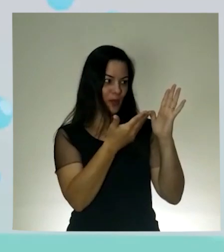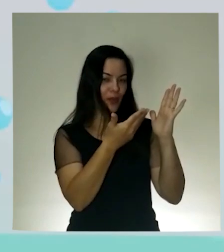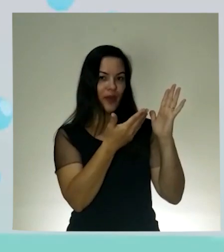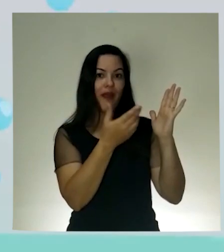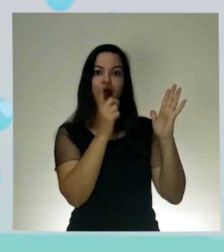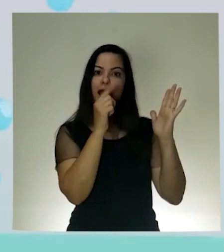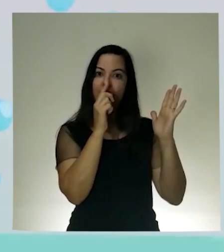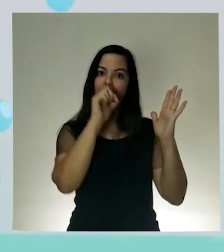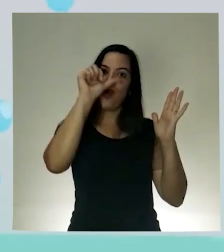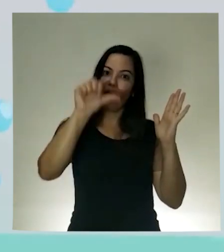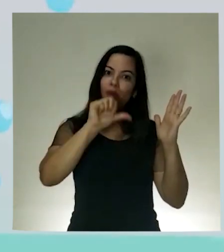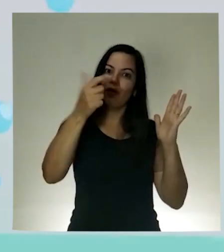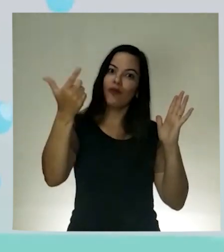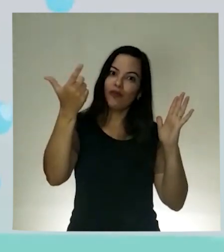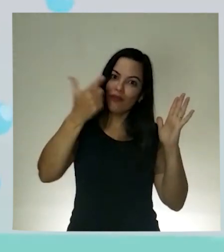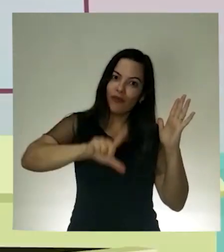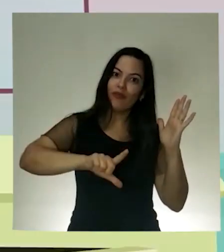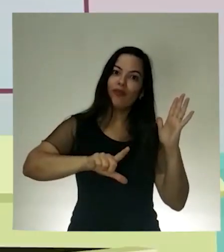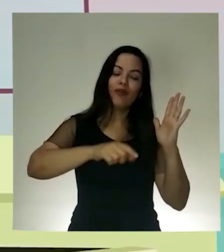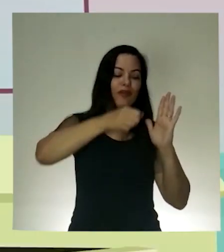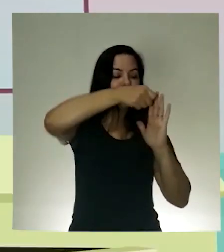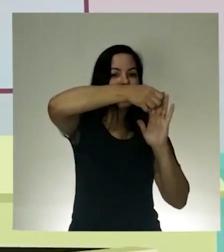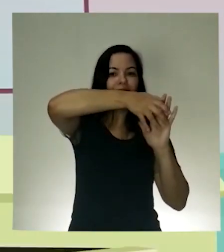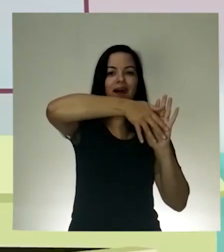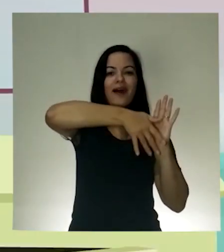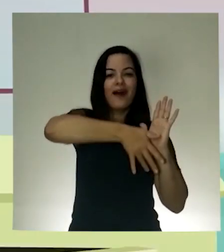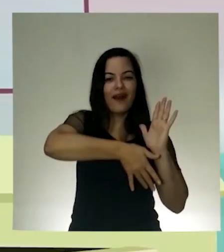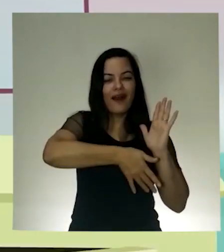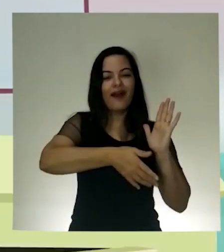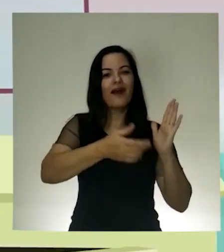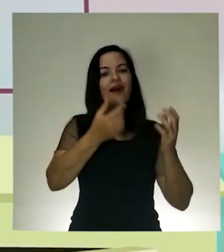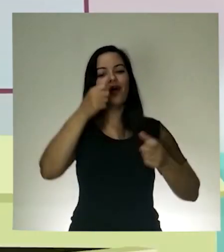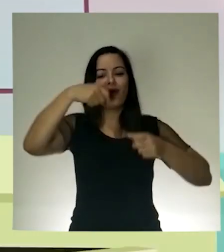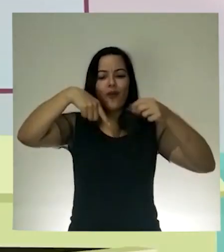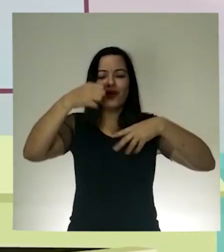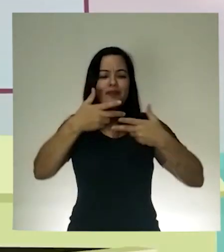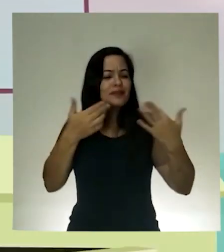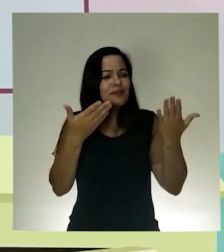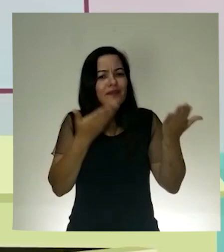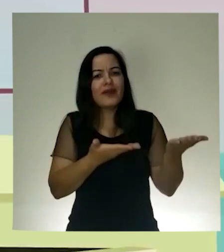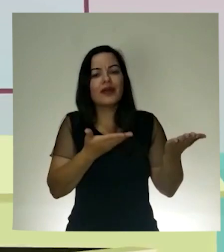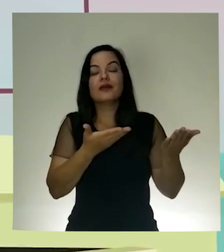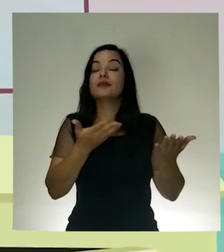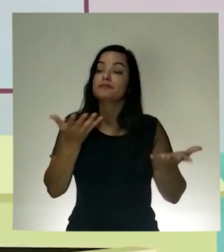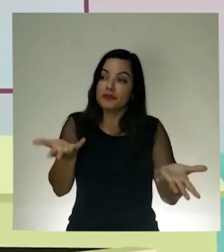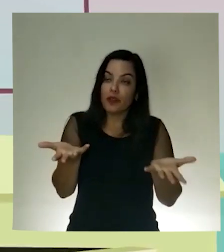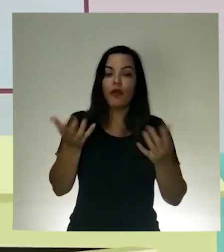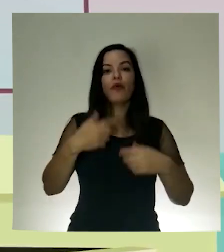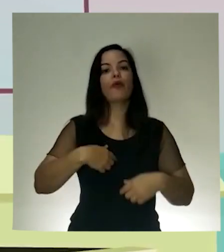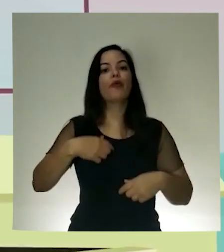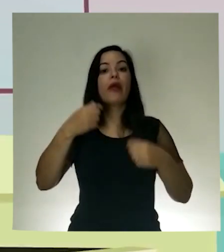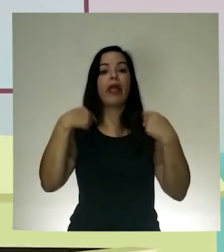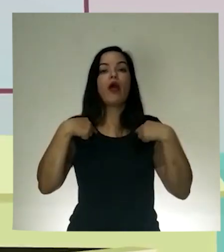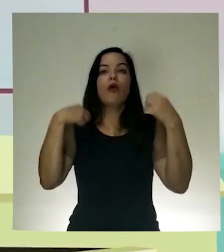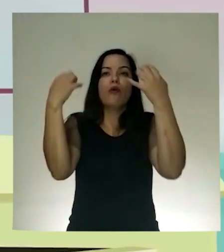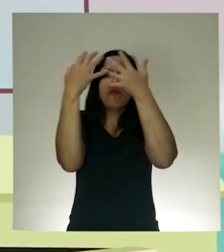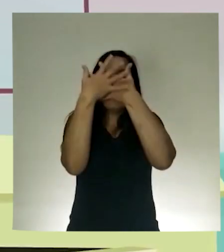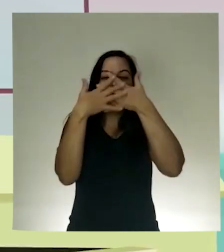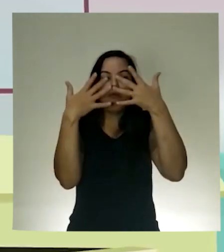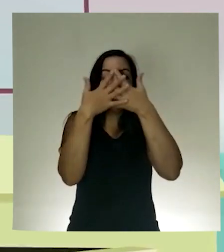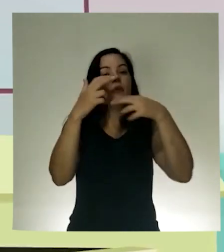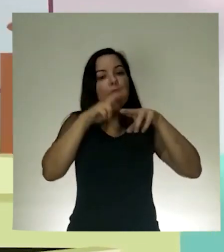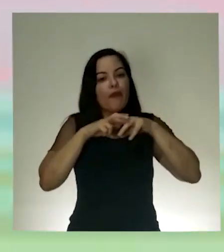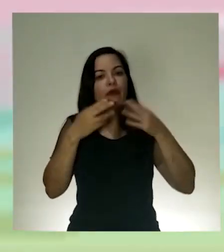Olha quantas gotinhas! E são elas que me deixam embaçado. Aliás, deixam tudo